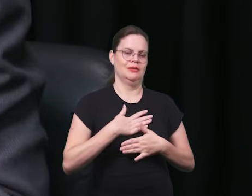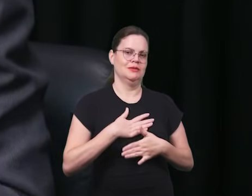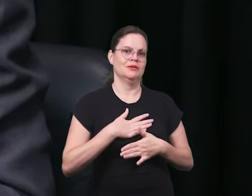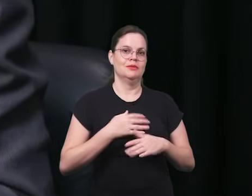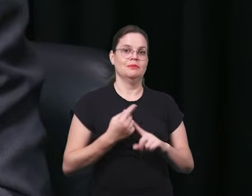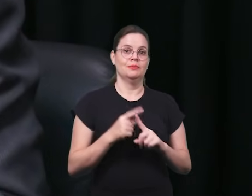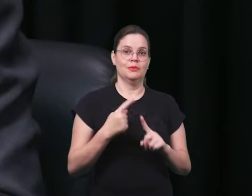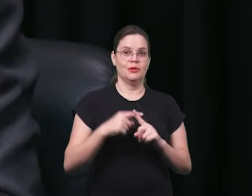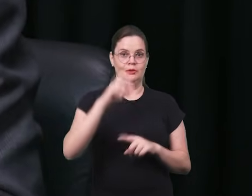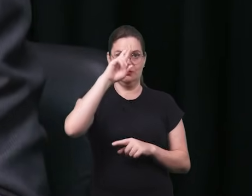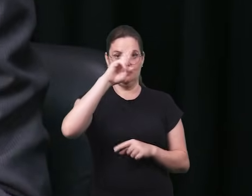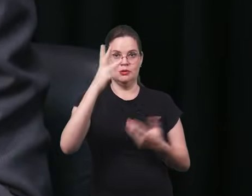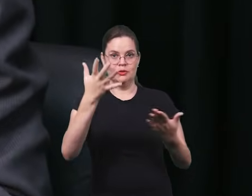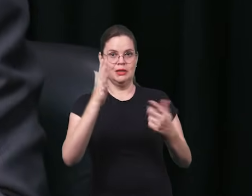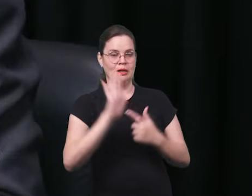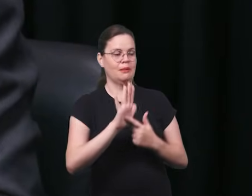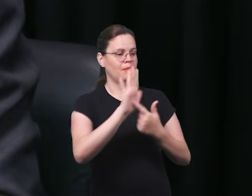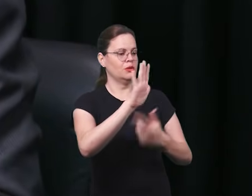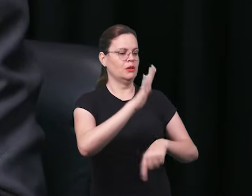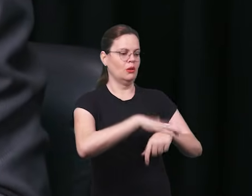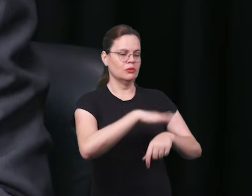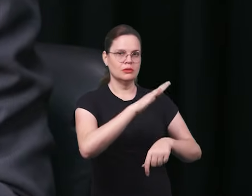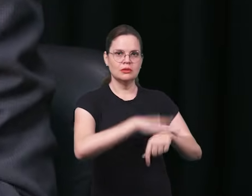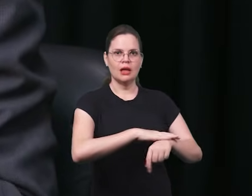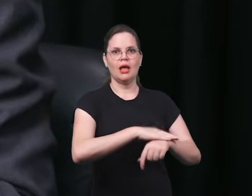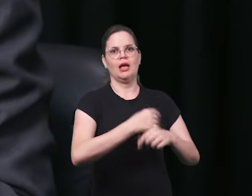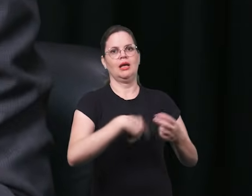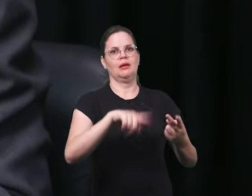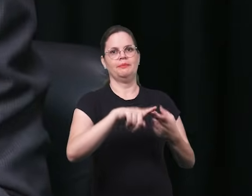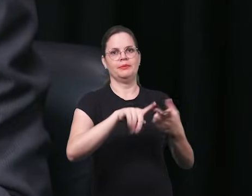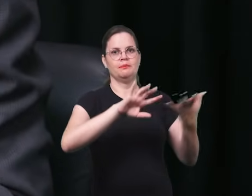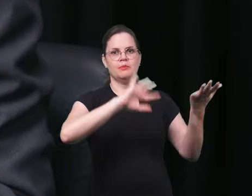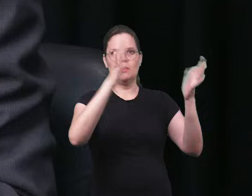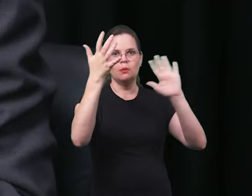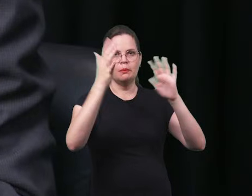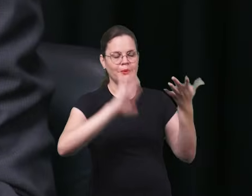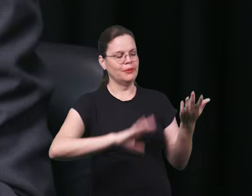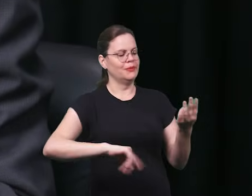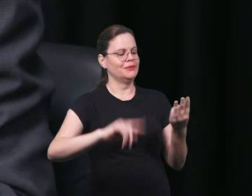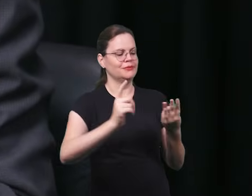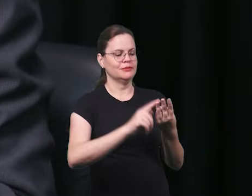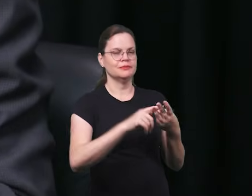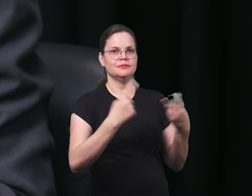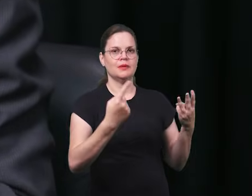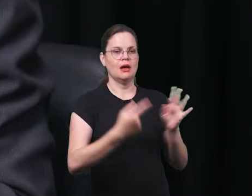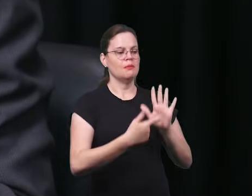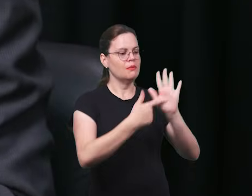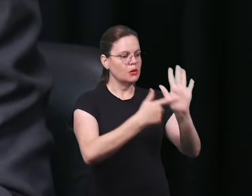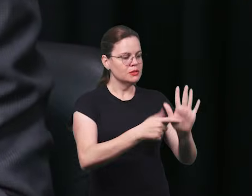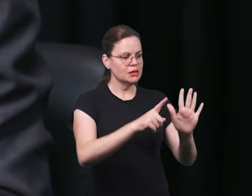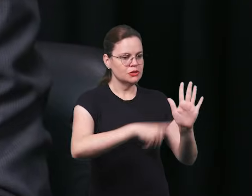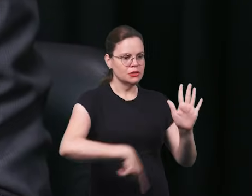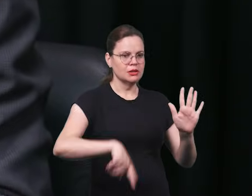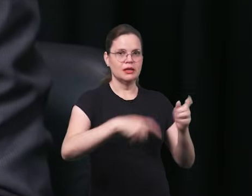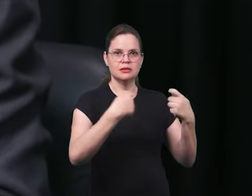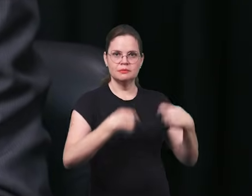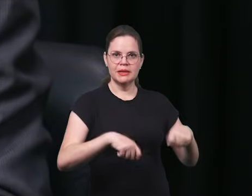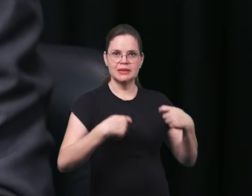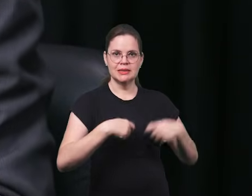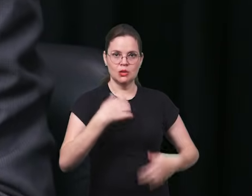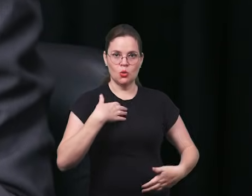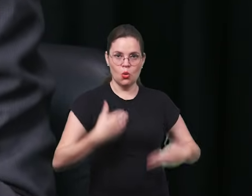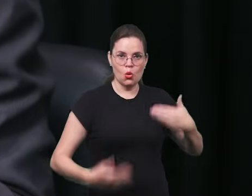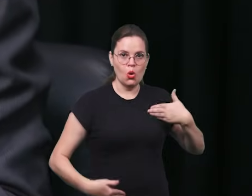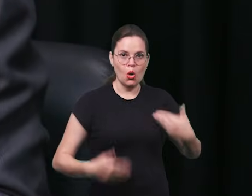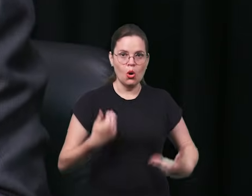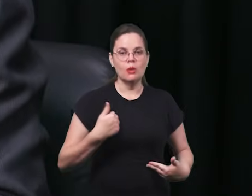mostrar o tempo, as estações, a necessidade de restauração